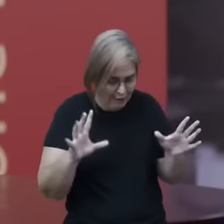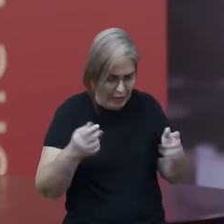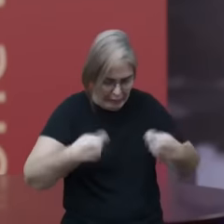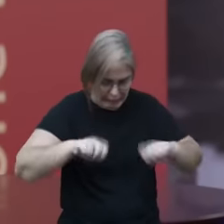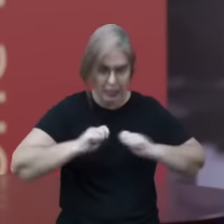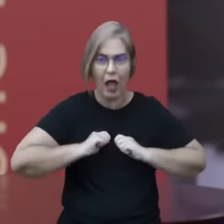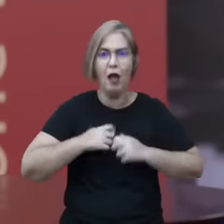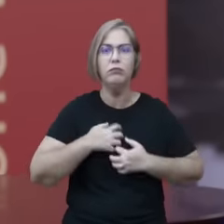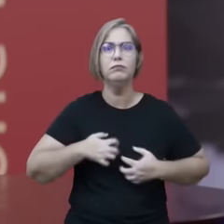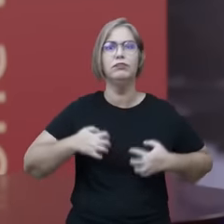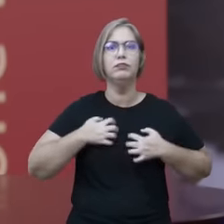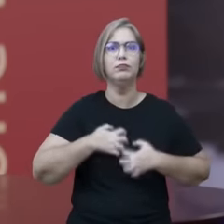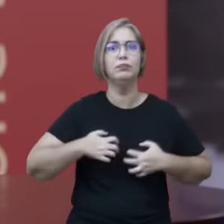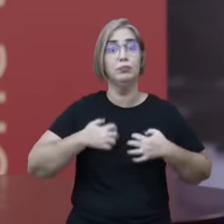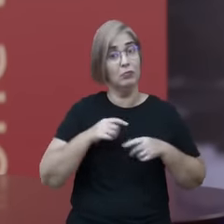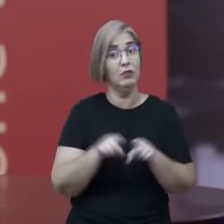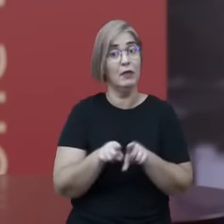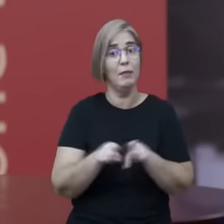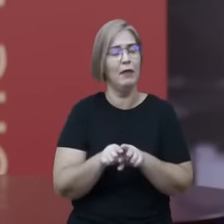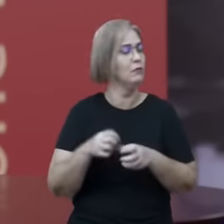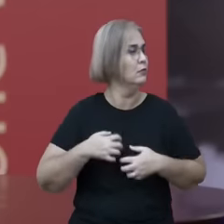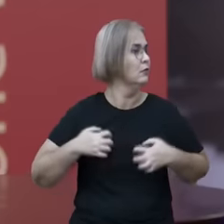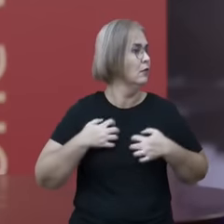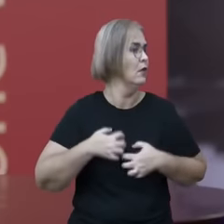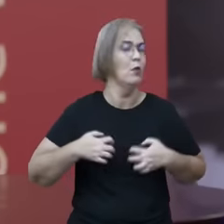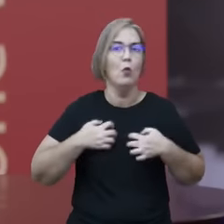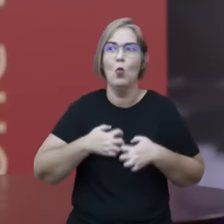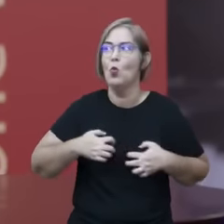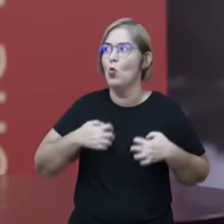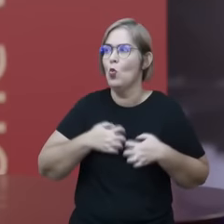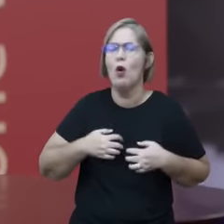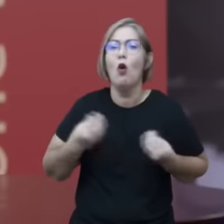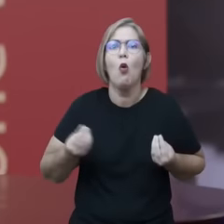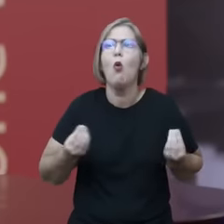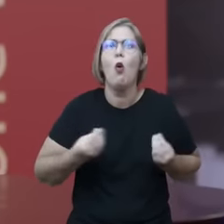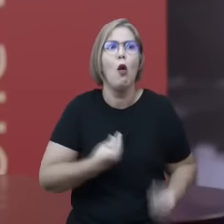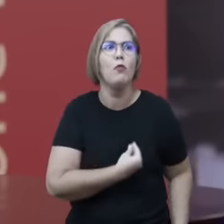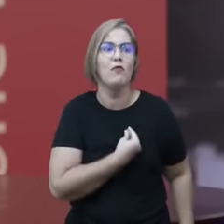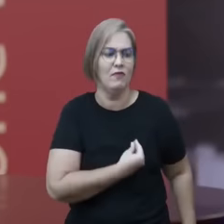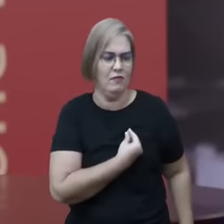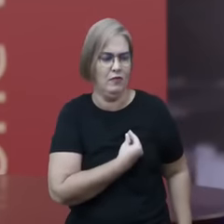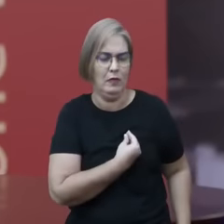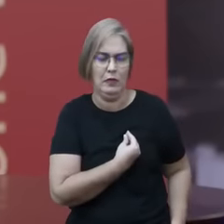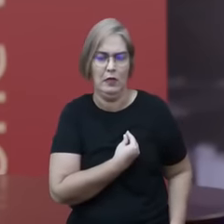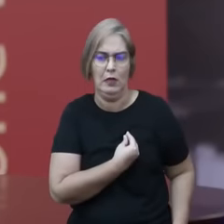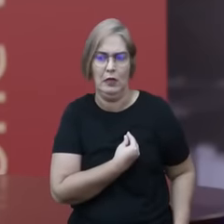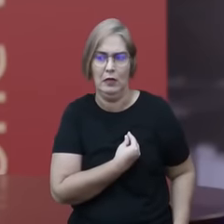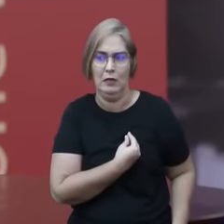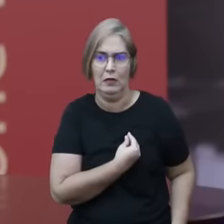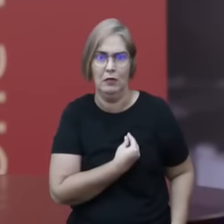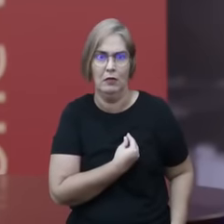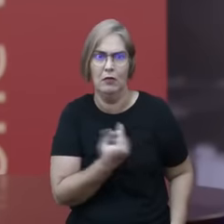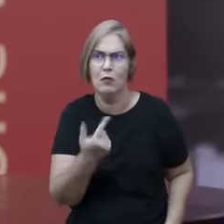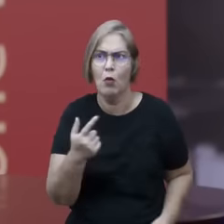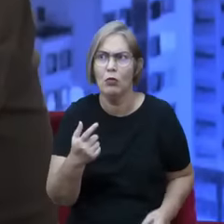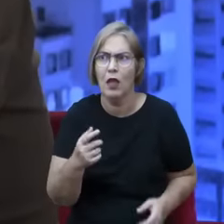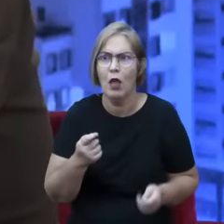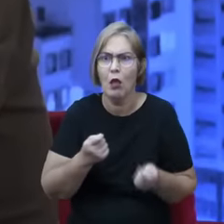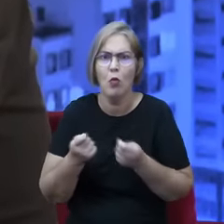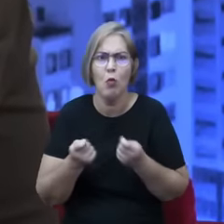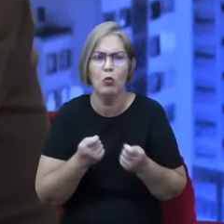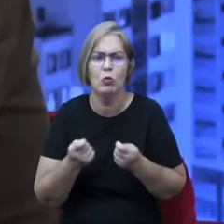que estar, não é? Existir, estar na existência, mas estar na